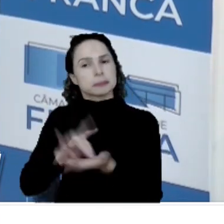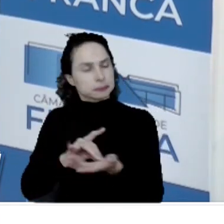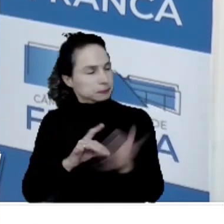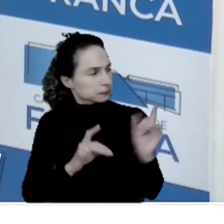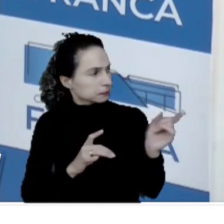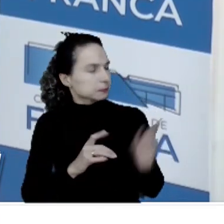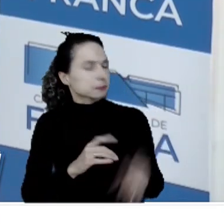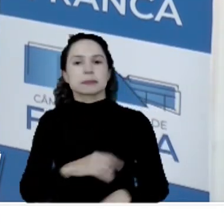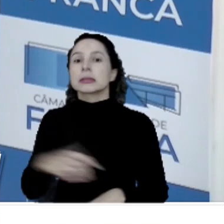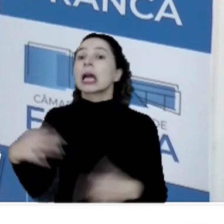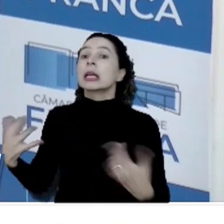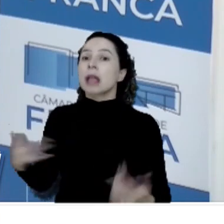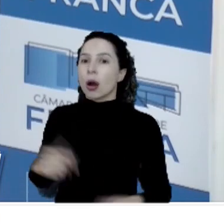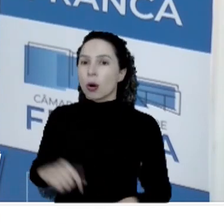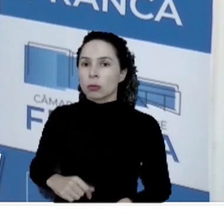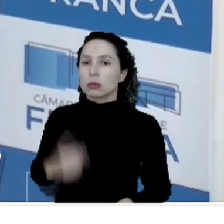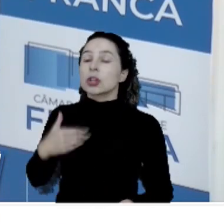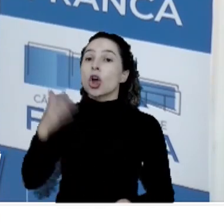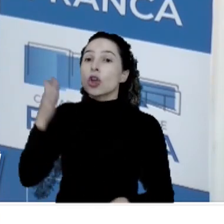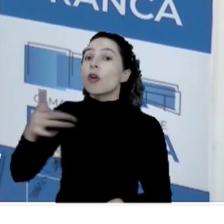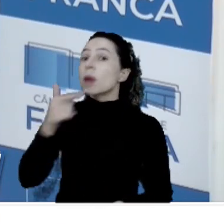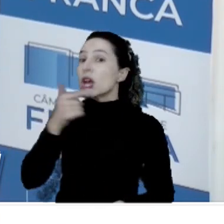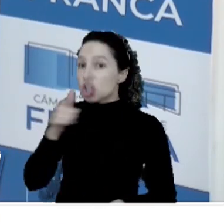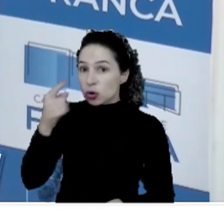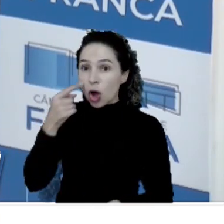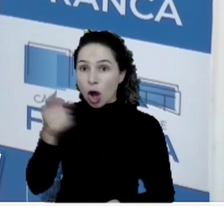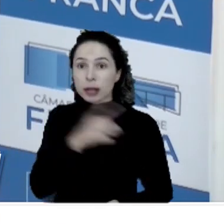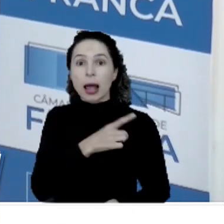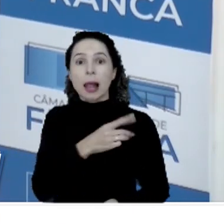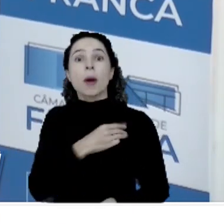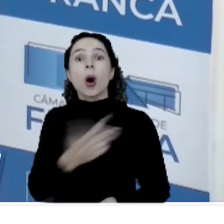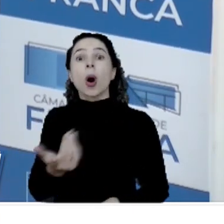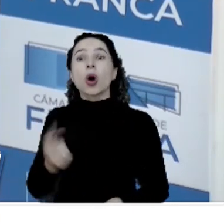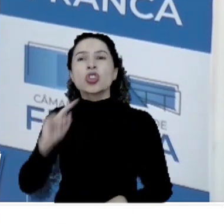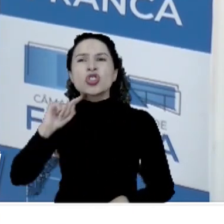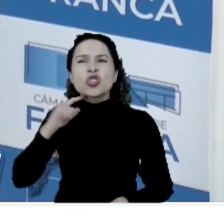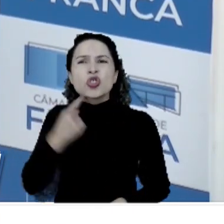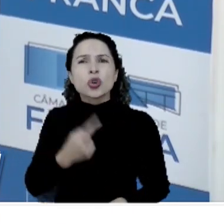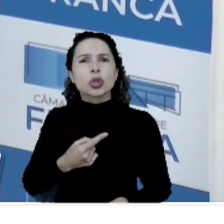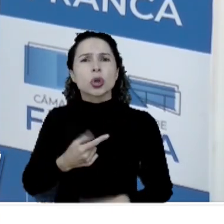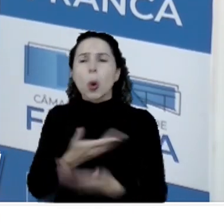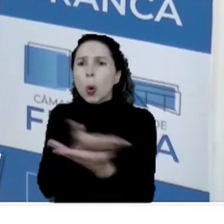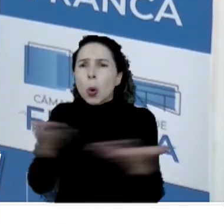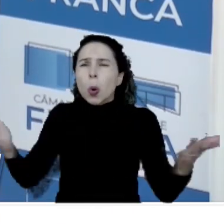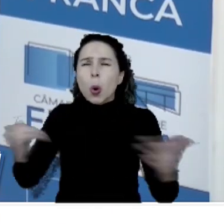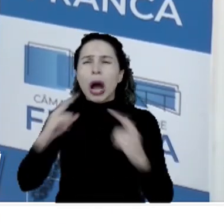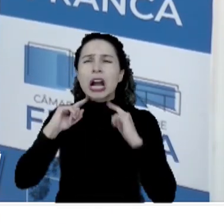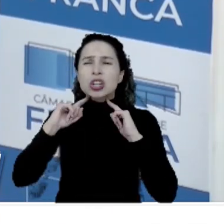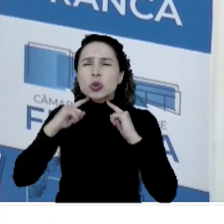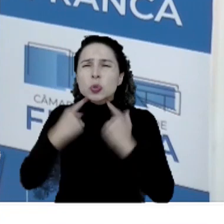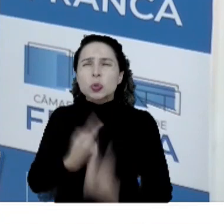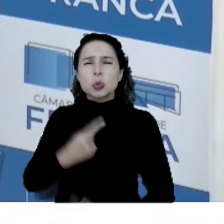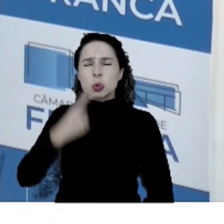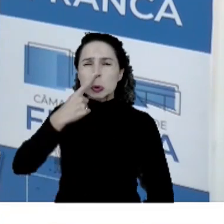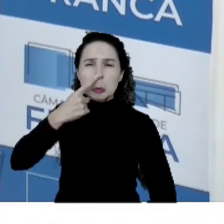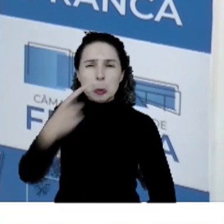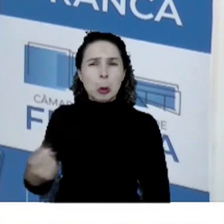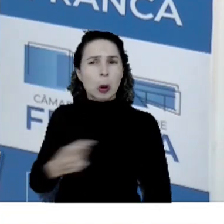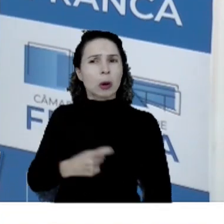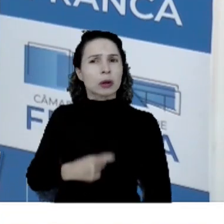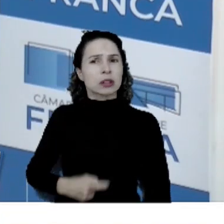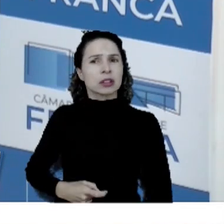quando nós fomos lá, Gilson, viu, Della Mota? Sujo! O lugar é imundo! Sujo! Isso